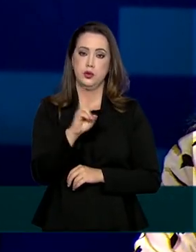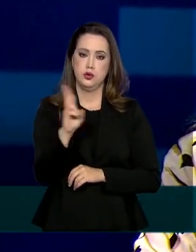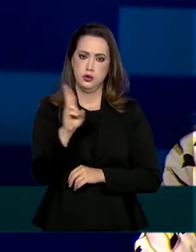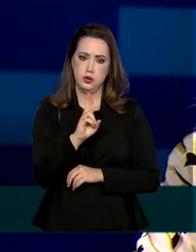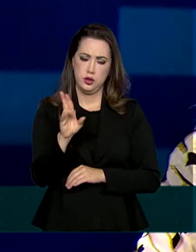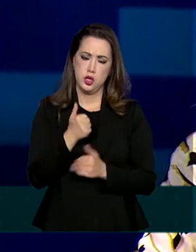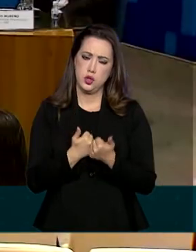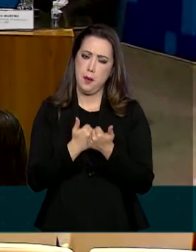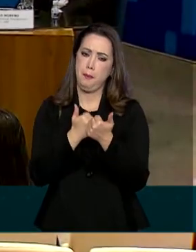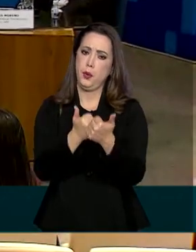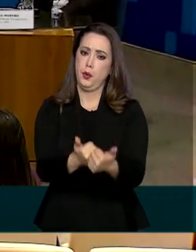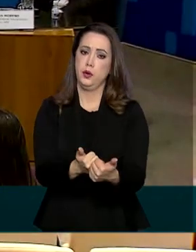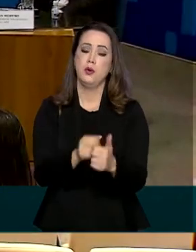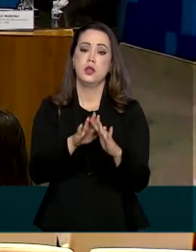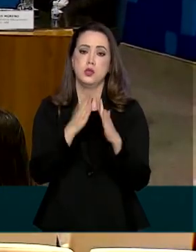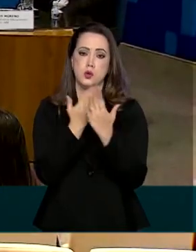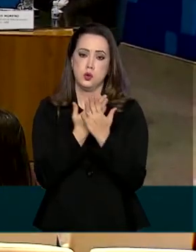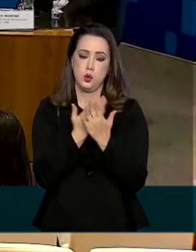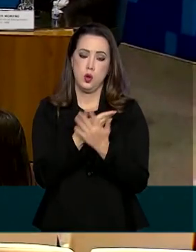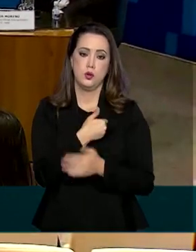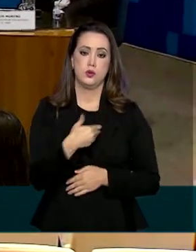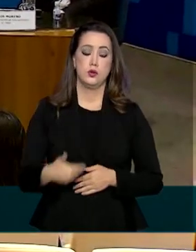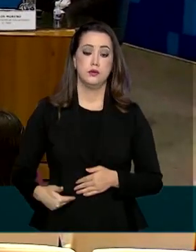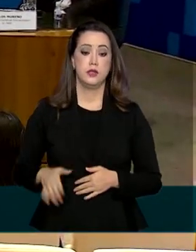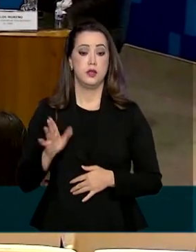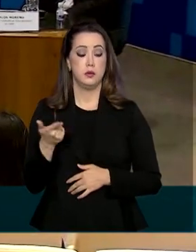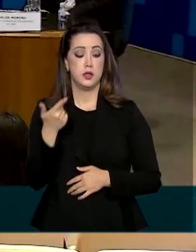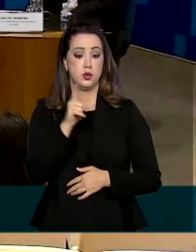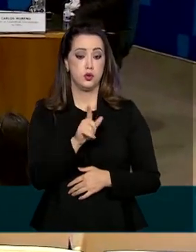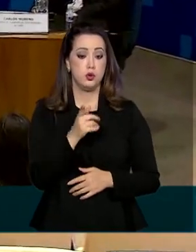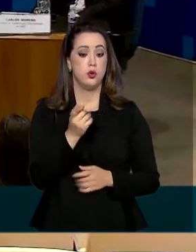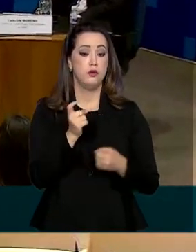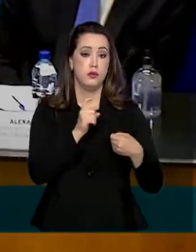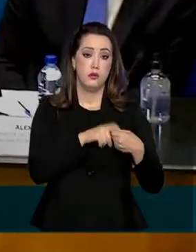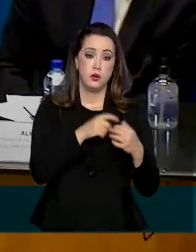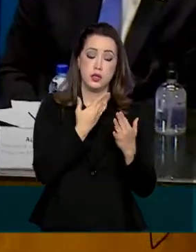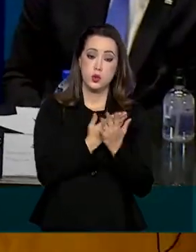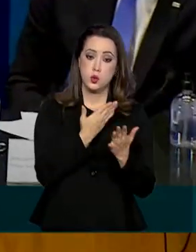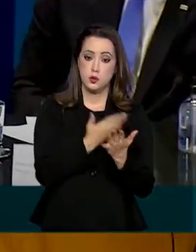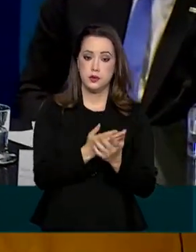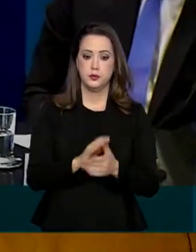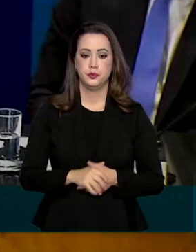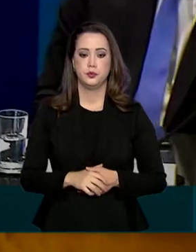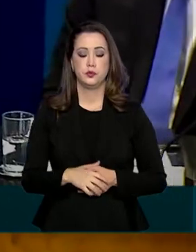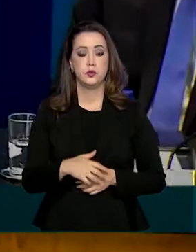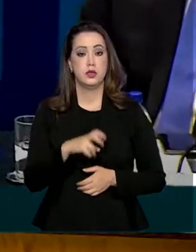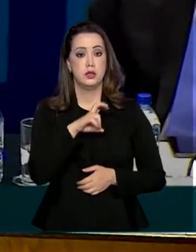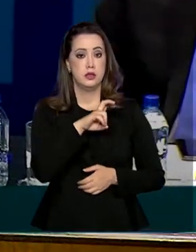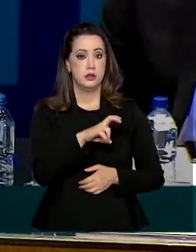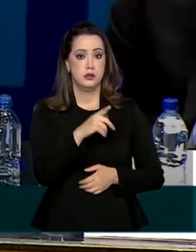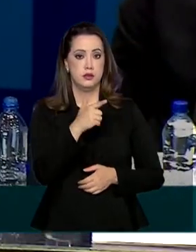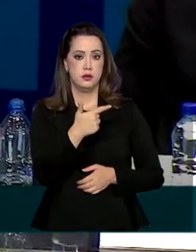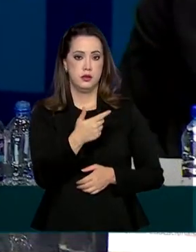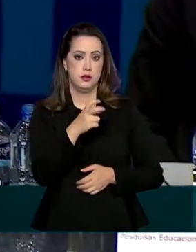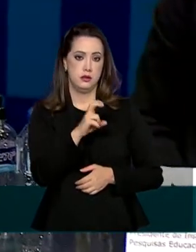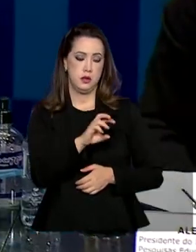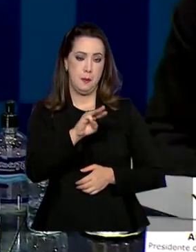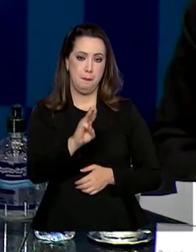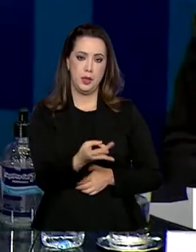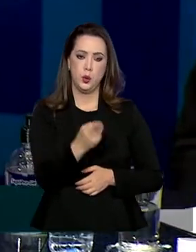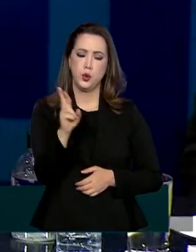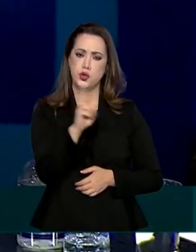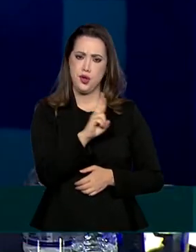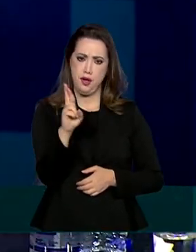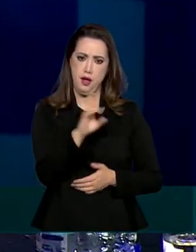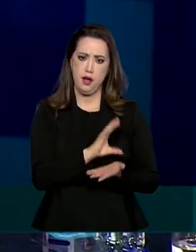de apoio às escolas públicas para a retomada das aulas. 525 milhões para as escolas por meio do